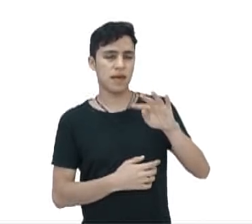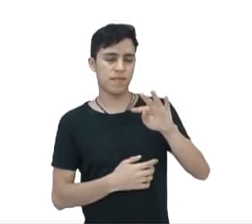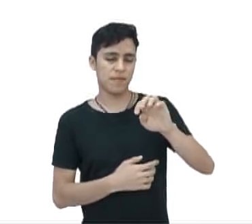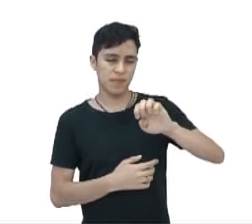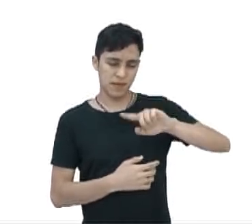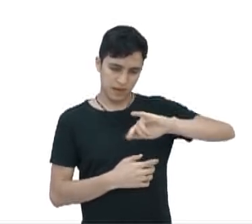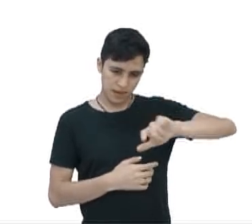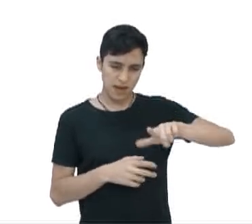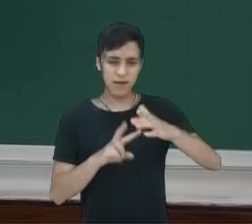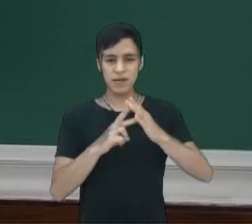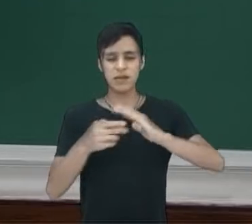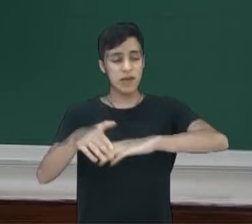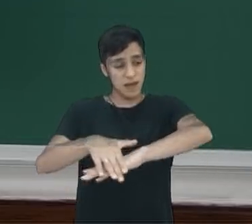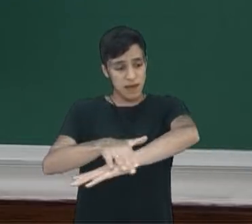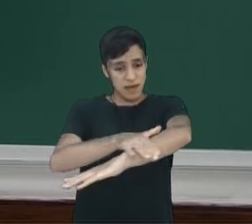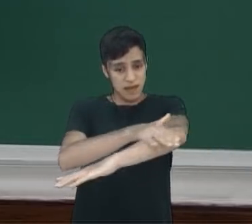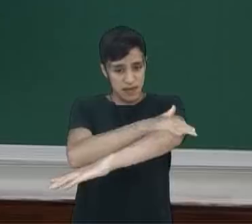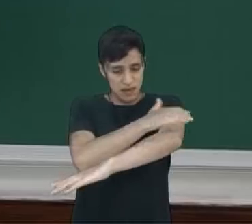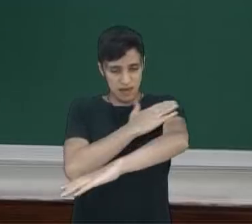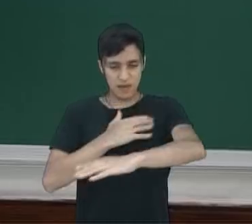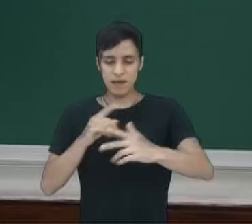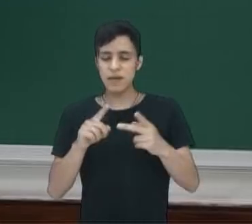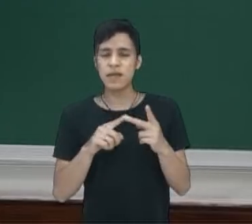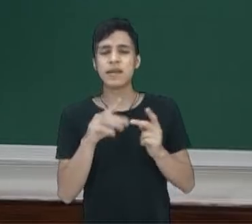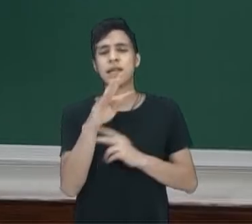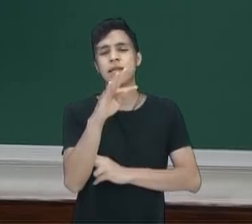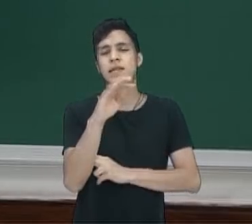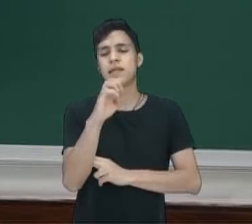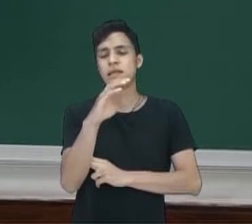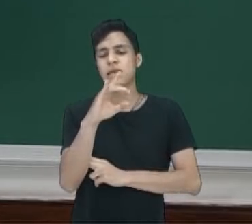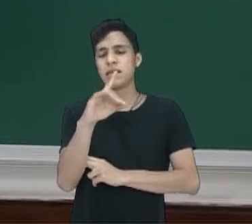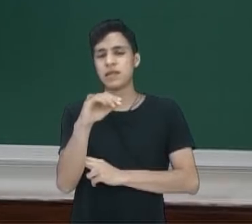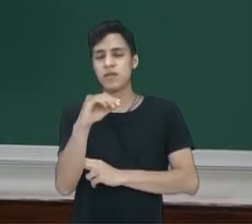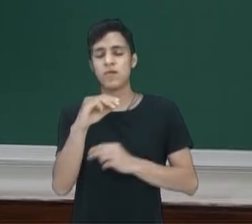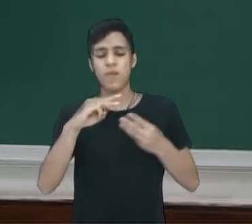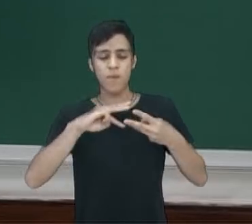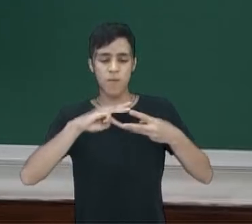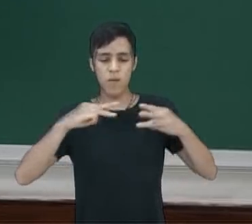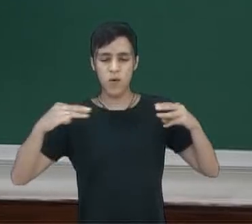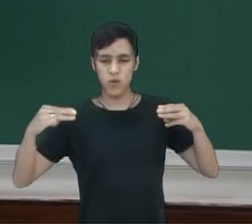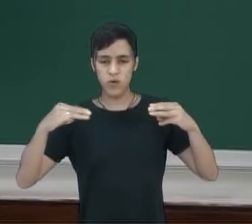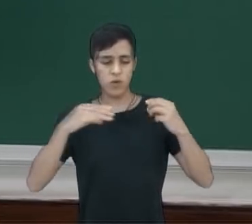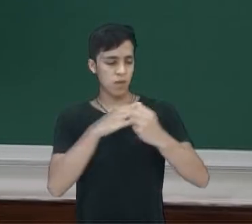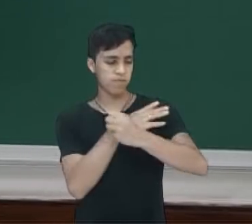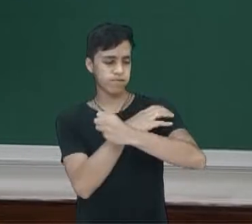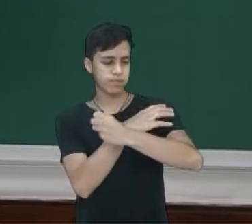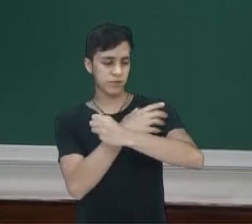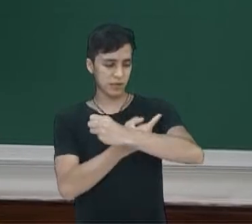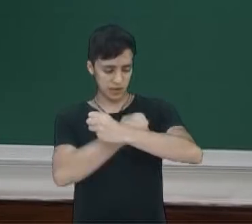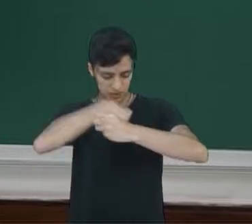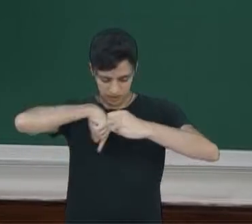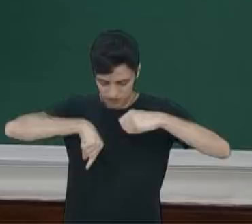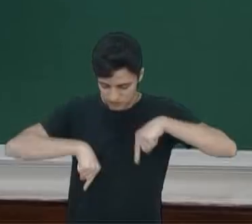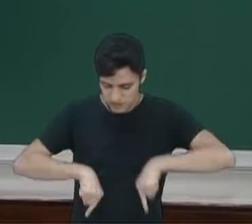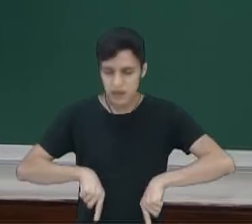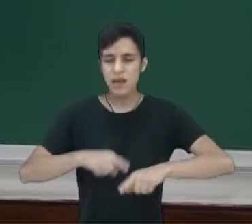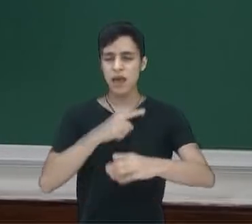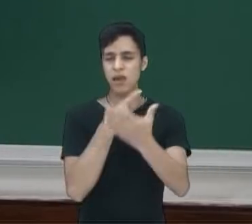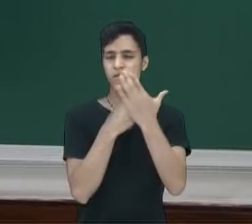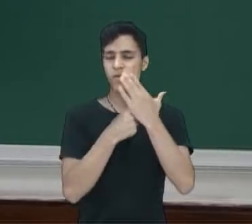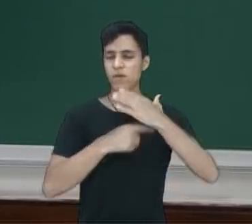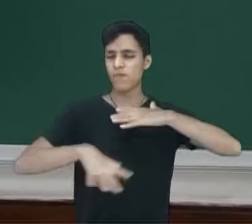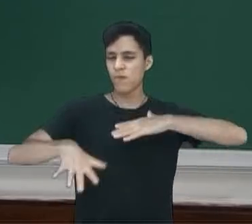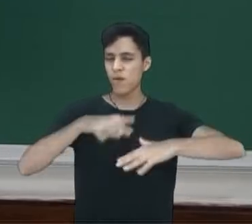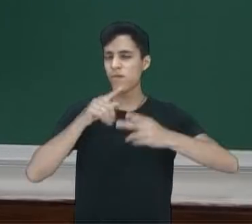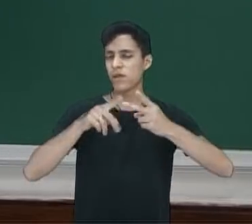de revestimento do nosso corpo. O tecido muscular, que é o tecido dos músculos, né? Movimento,